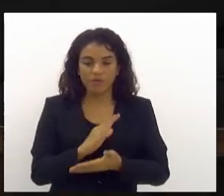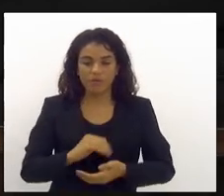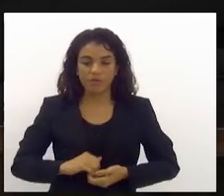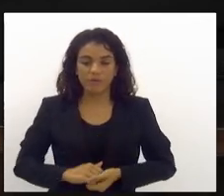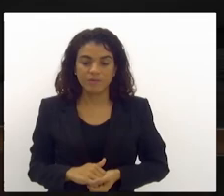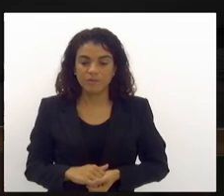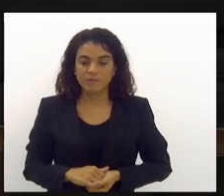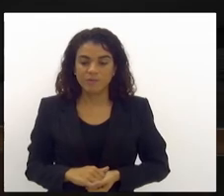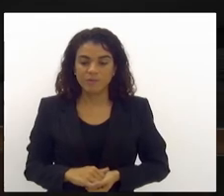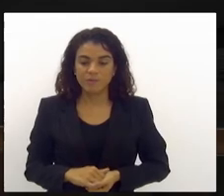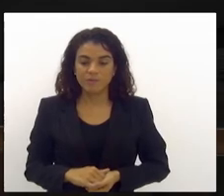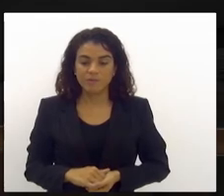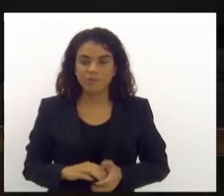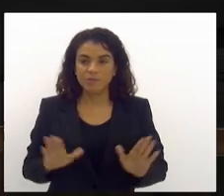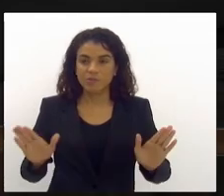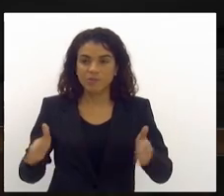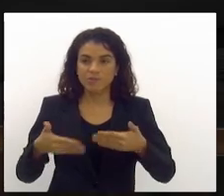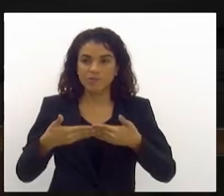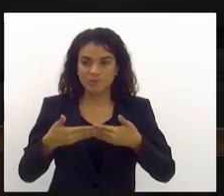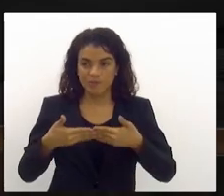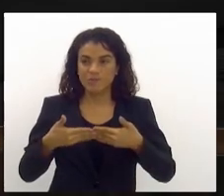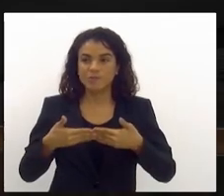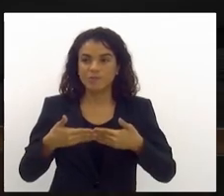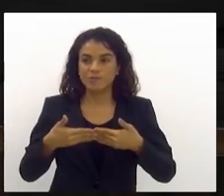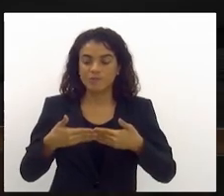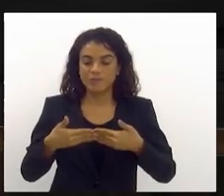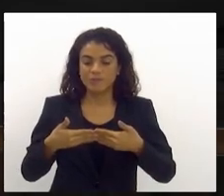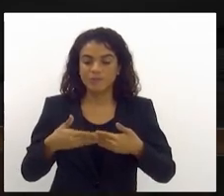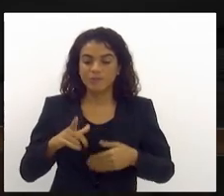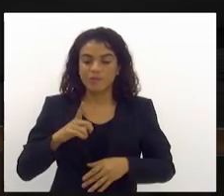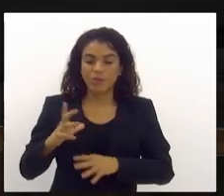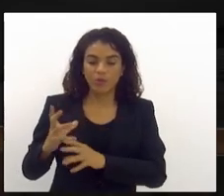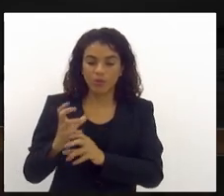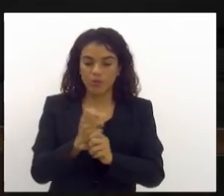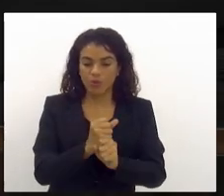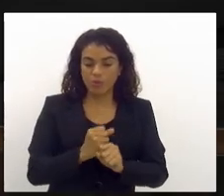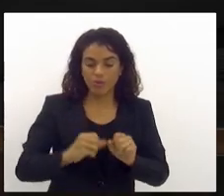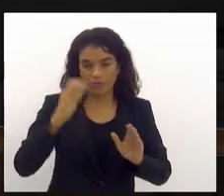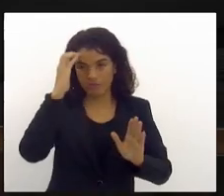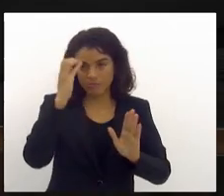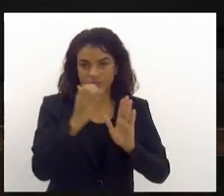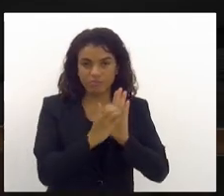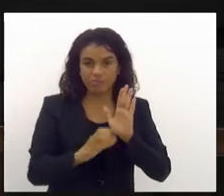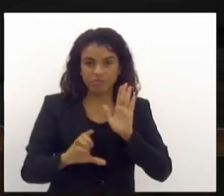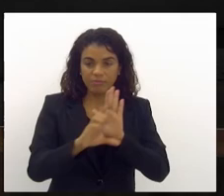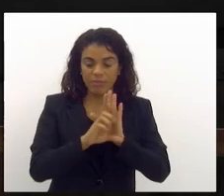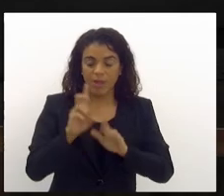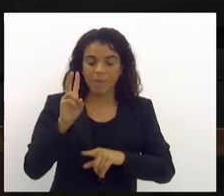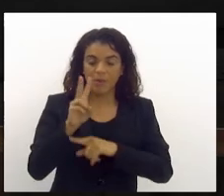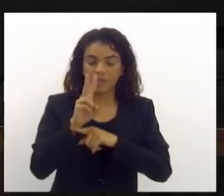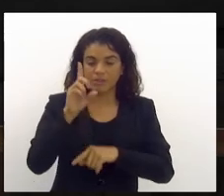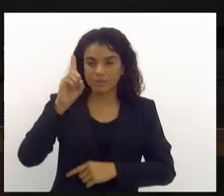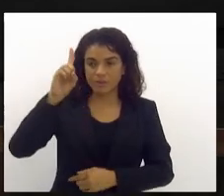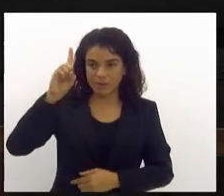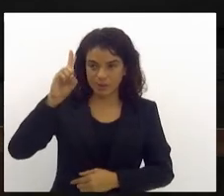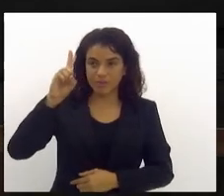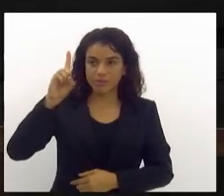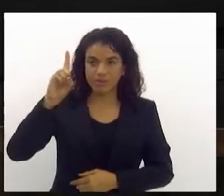Aprovado. Está encerrada a sessão. Havendo número legal, sob a proteção de